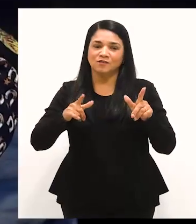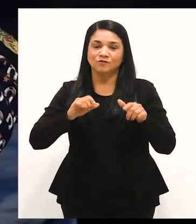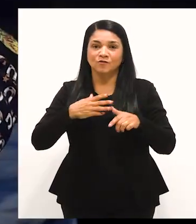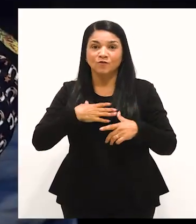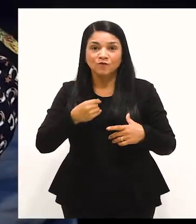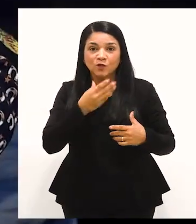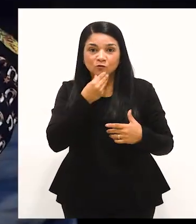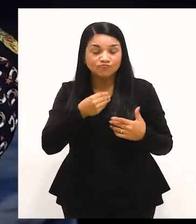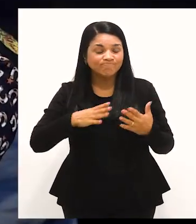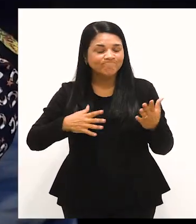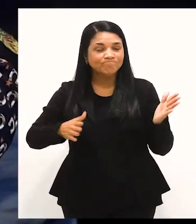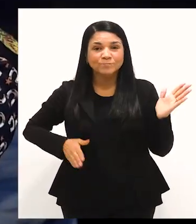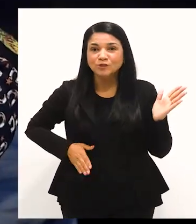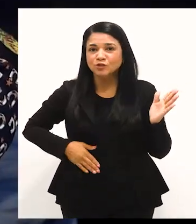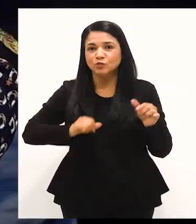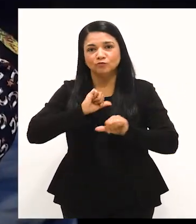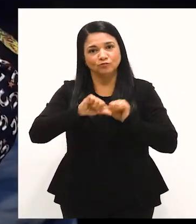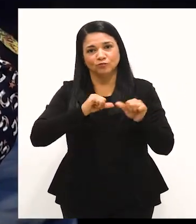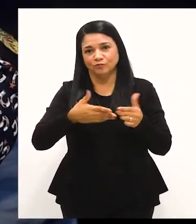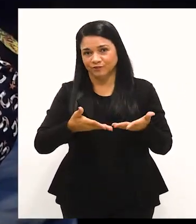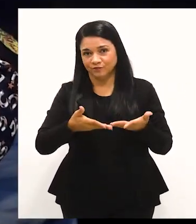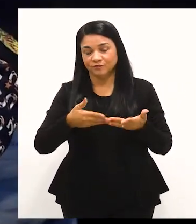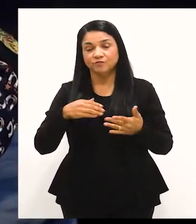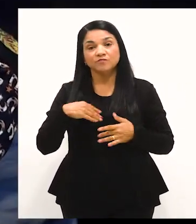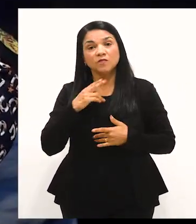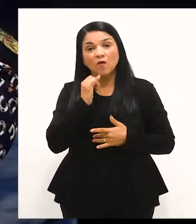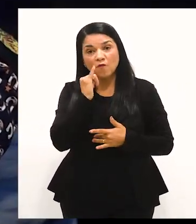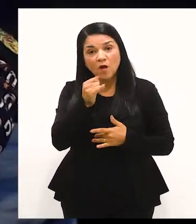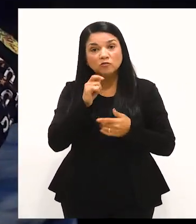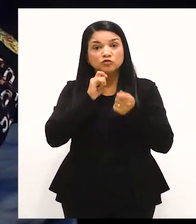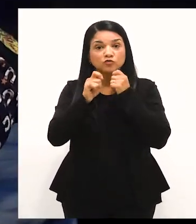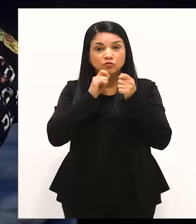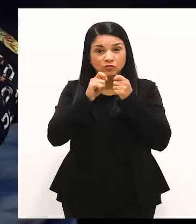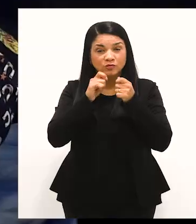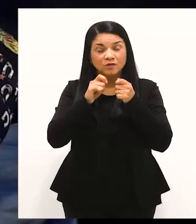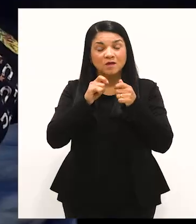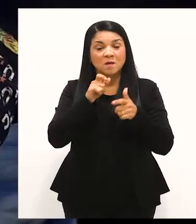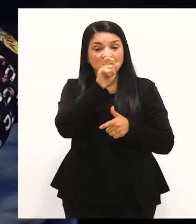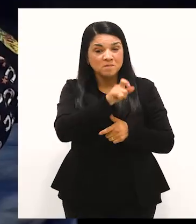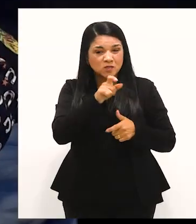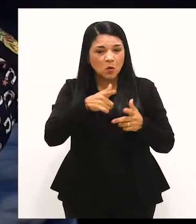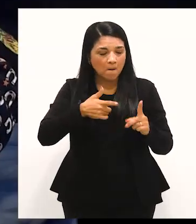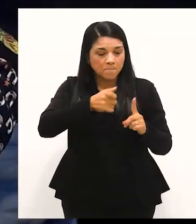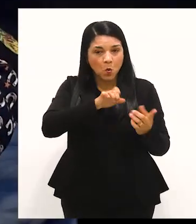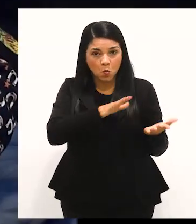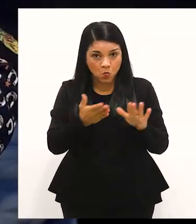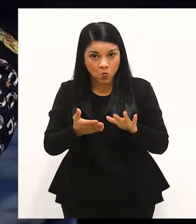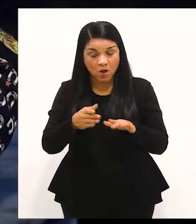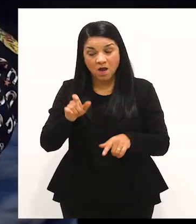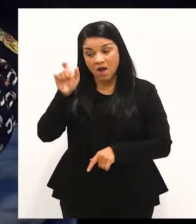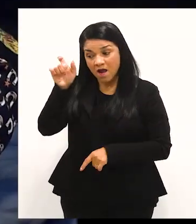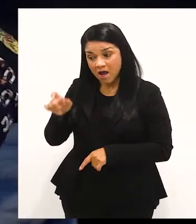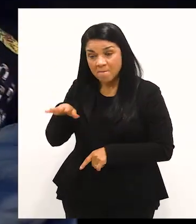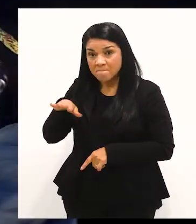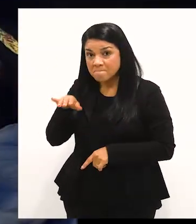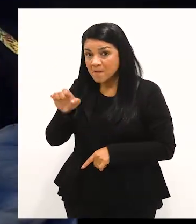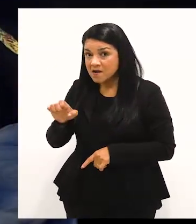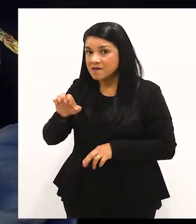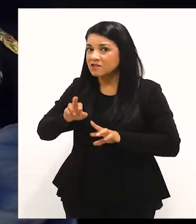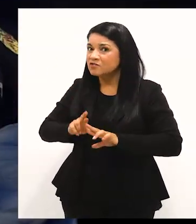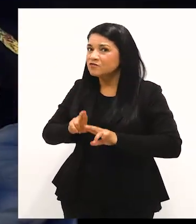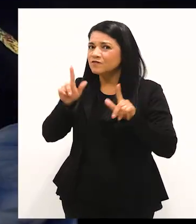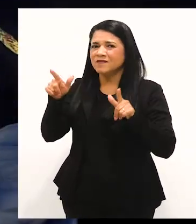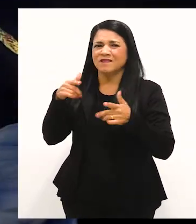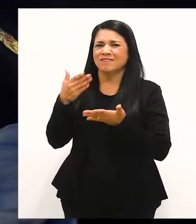diferente. Então, sempre digo para os meus colegas jornalistas, uma coisa é a pessoa que foi assassinada, o bandido, outra coisa é